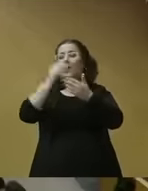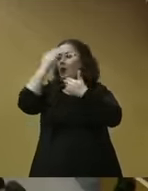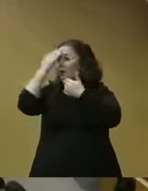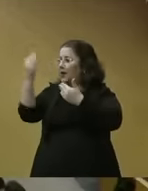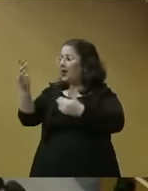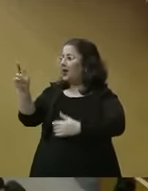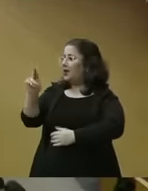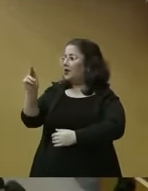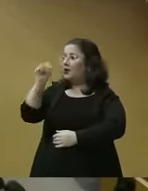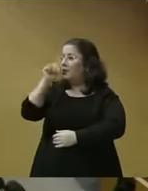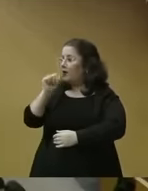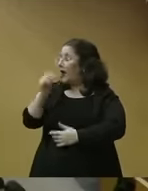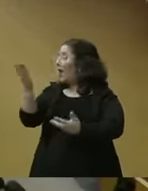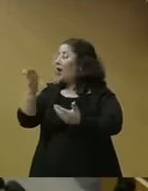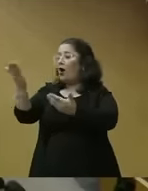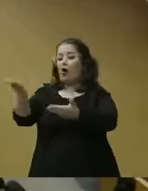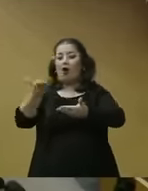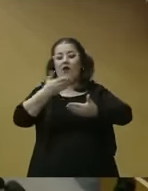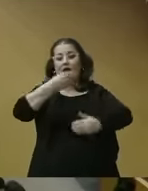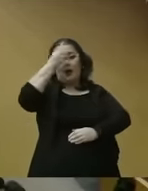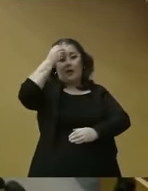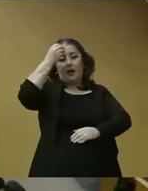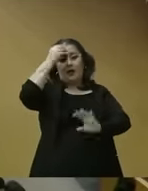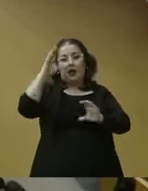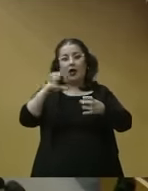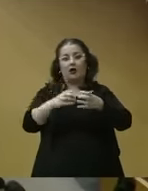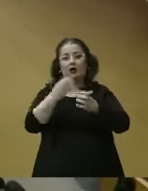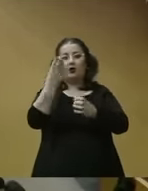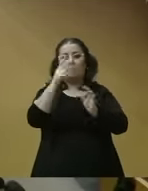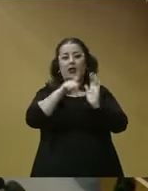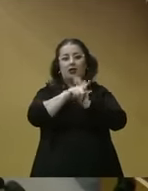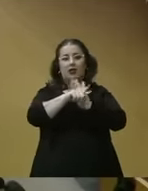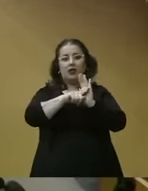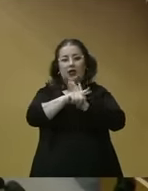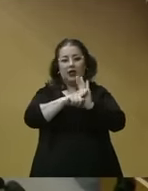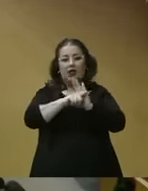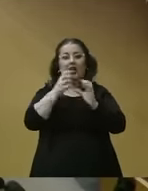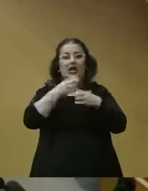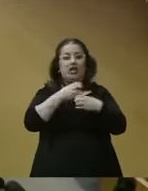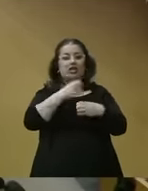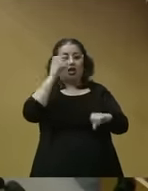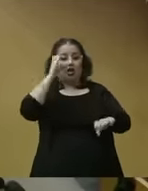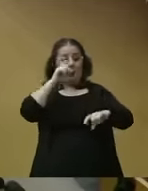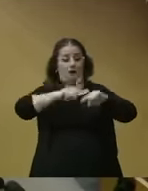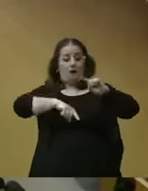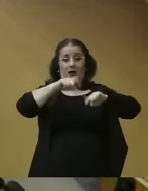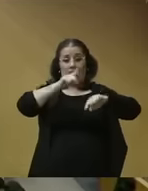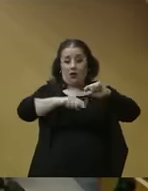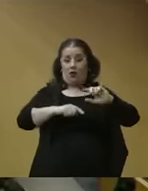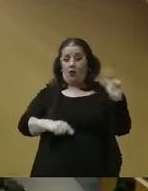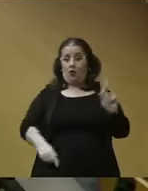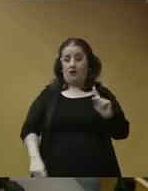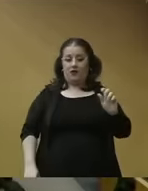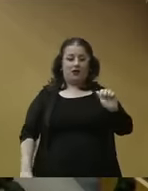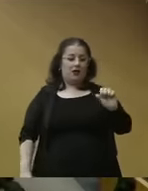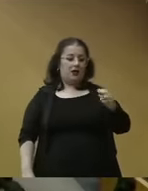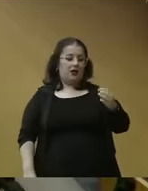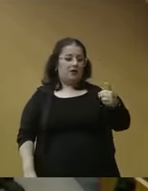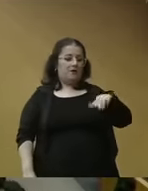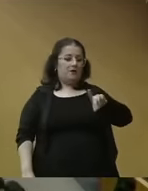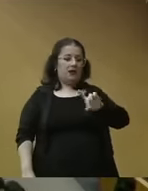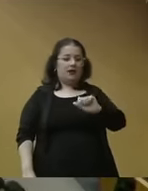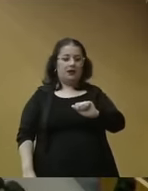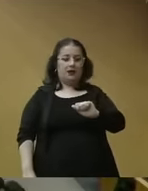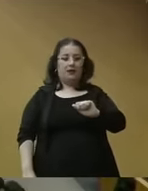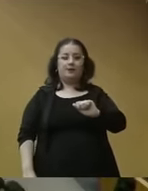Obrigada, professora. Convido a paraninfa da turma de bacharelado em Engenharia de Materiais, professora Amanda Dantas de